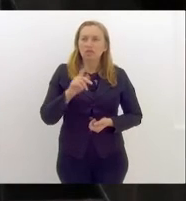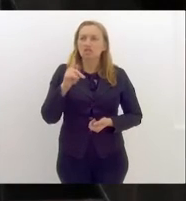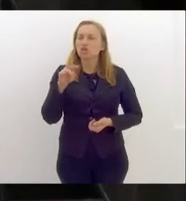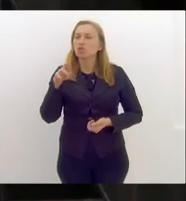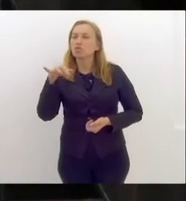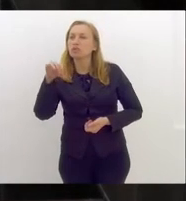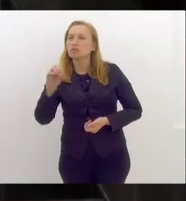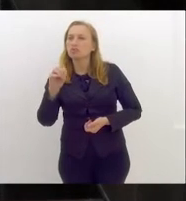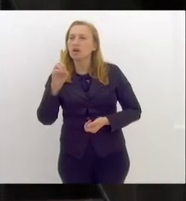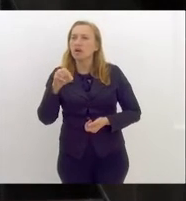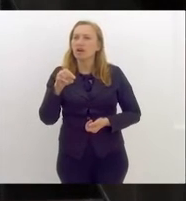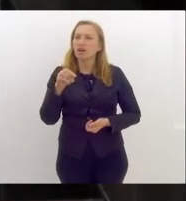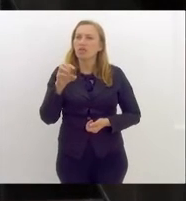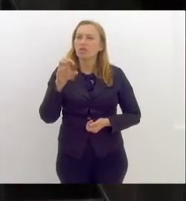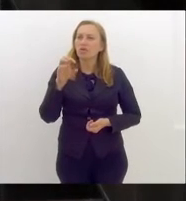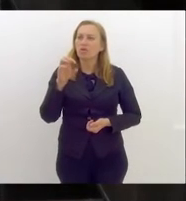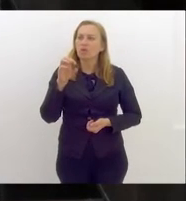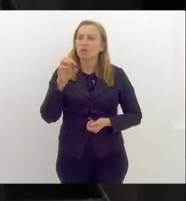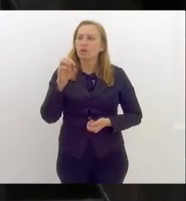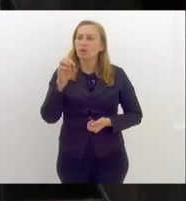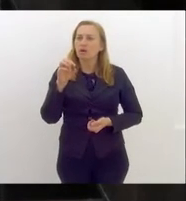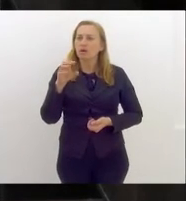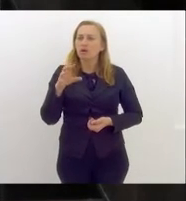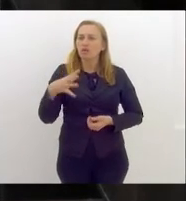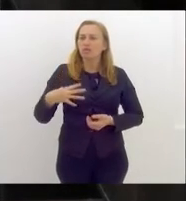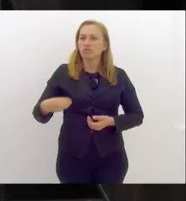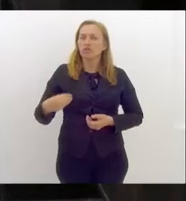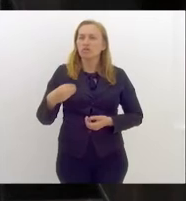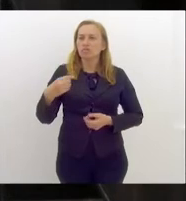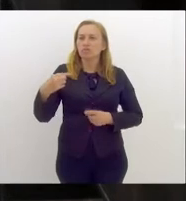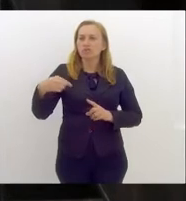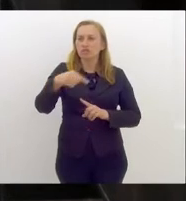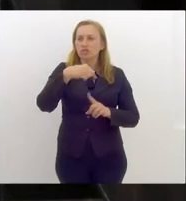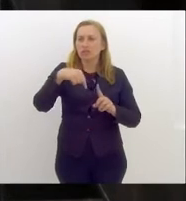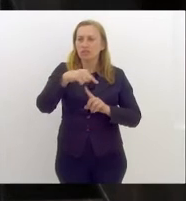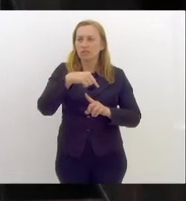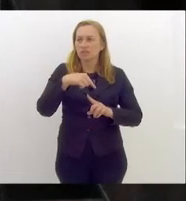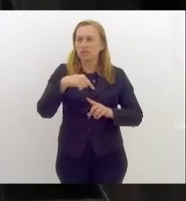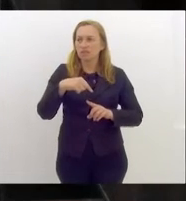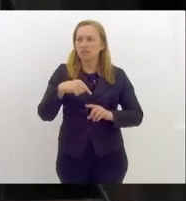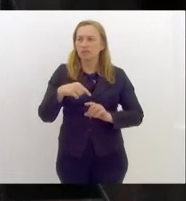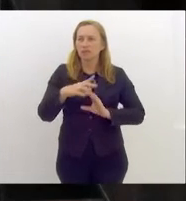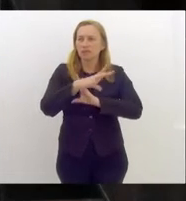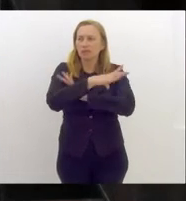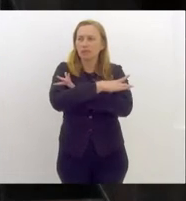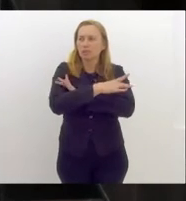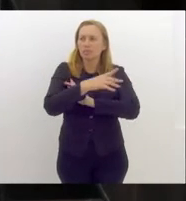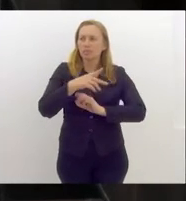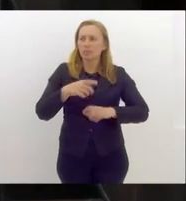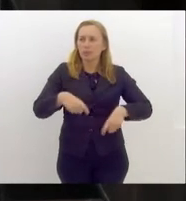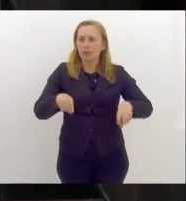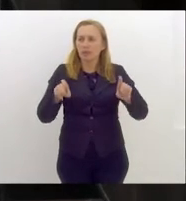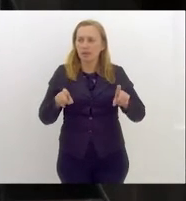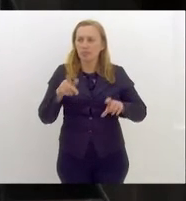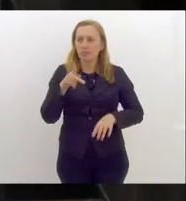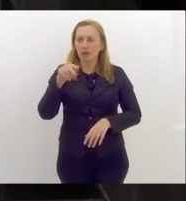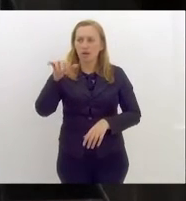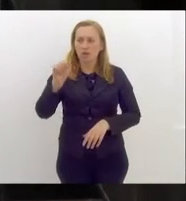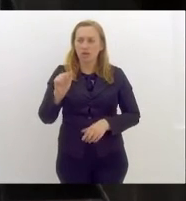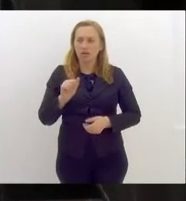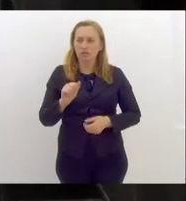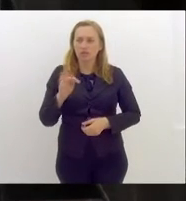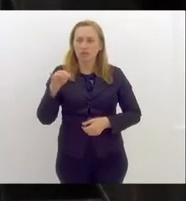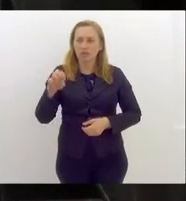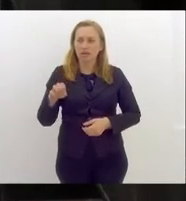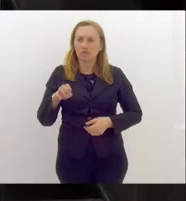um Ogan e filho de Santo daí a Paula de Odé que no